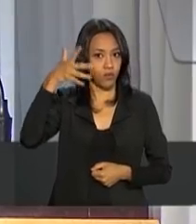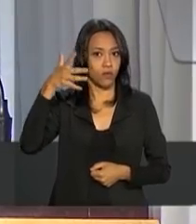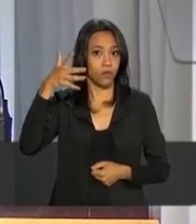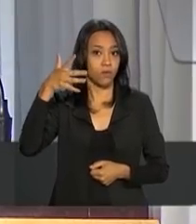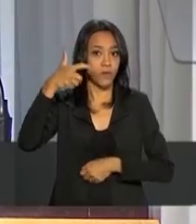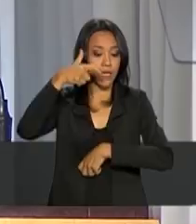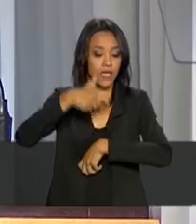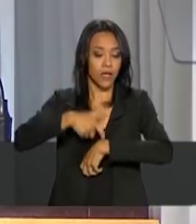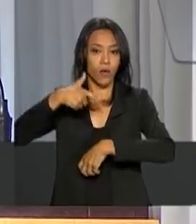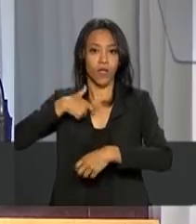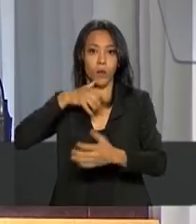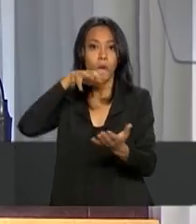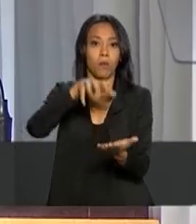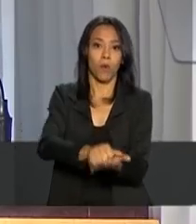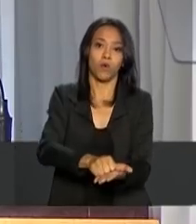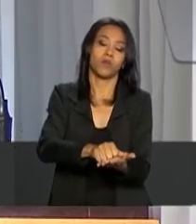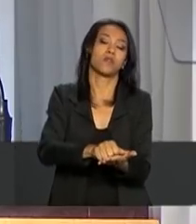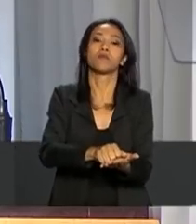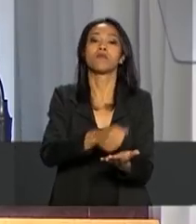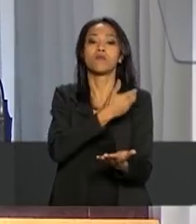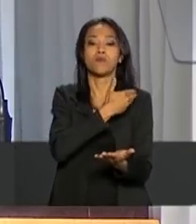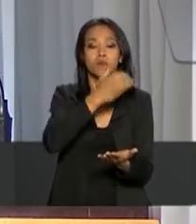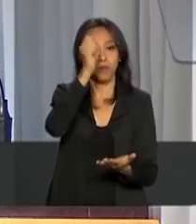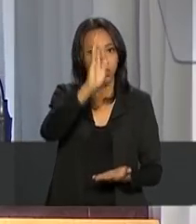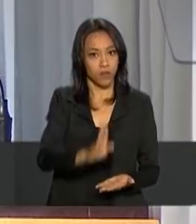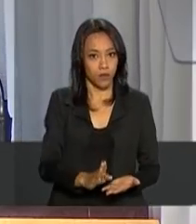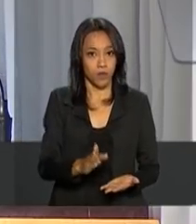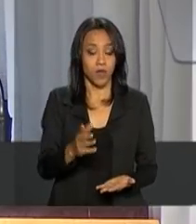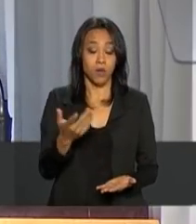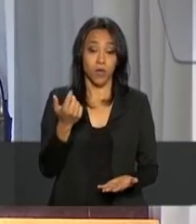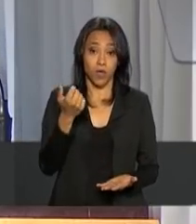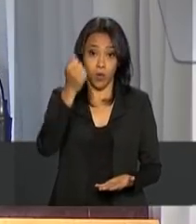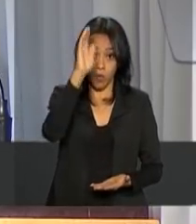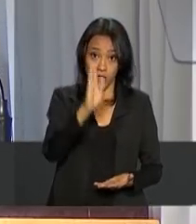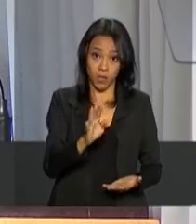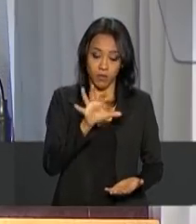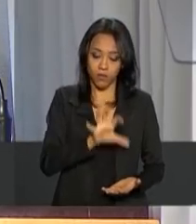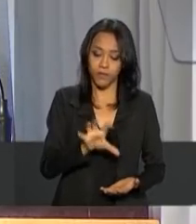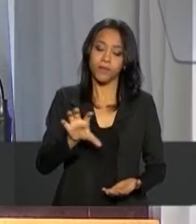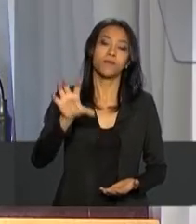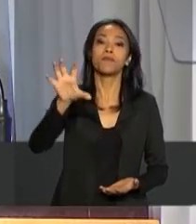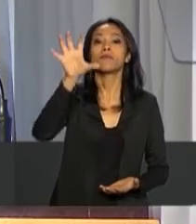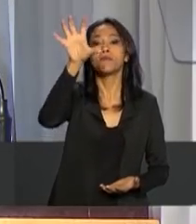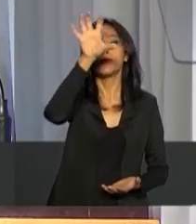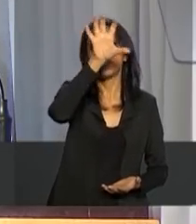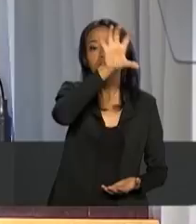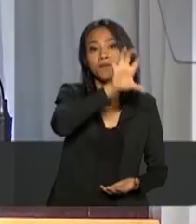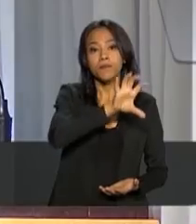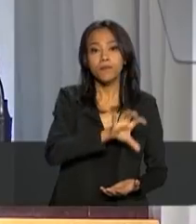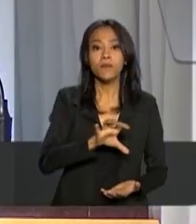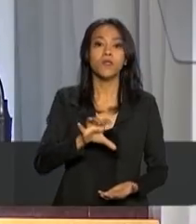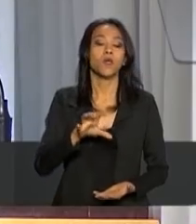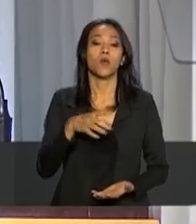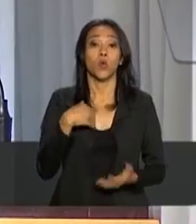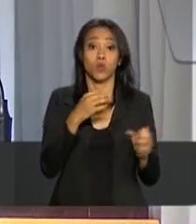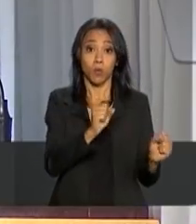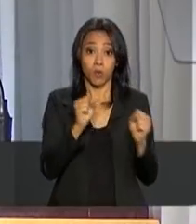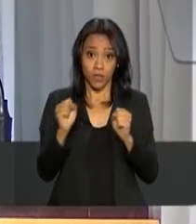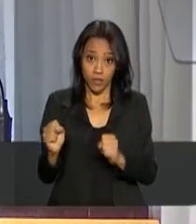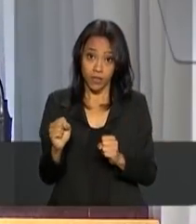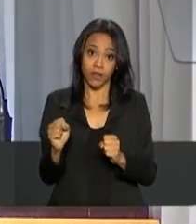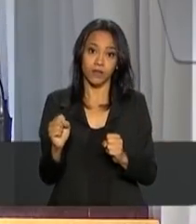posse. Eu disse, ó, do Brasil vive uma federação de pé quebrado, porque, na verdade, os poderes todos